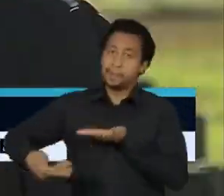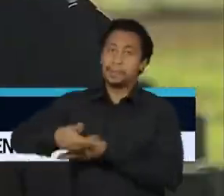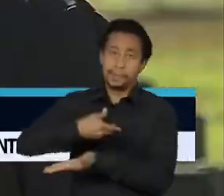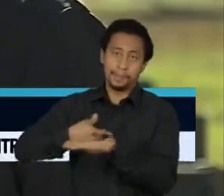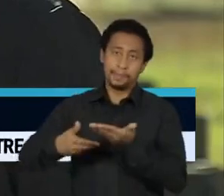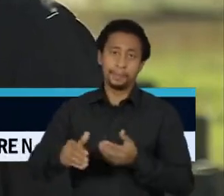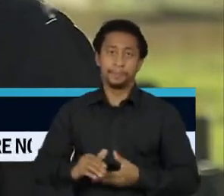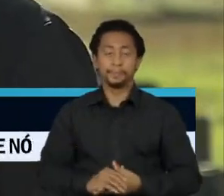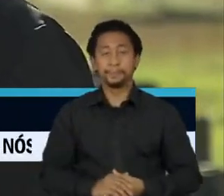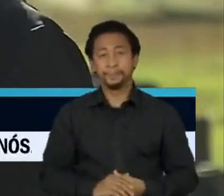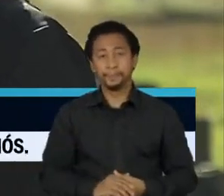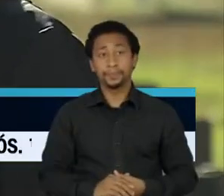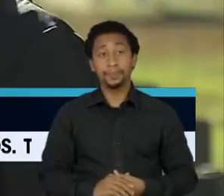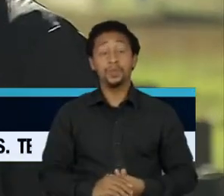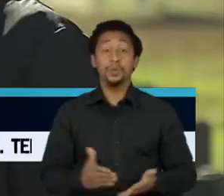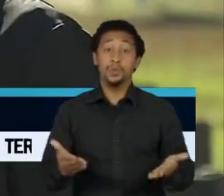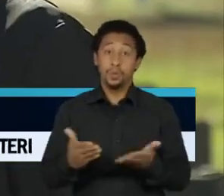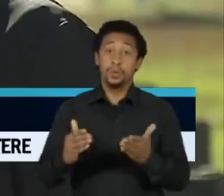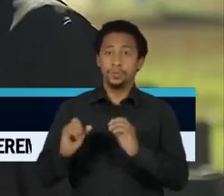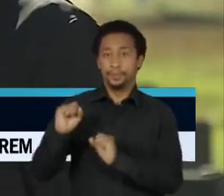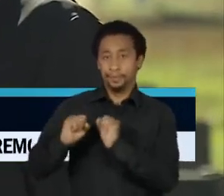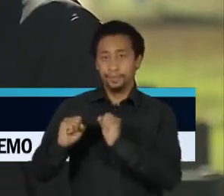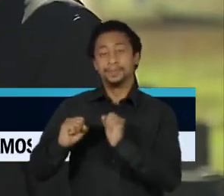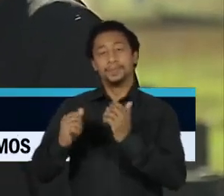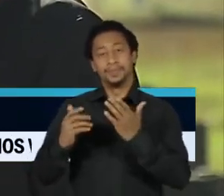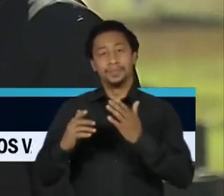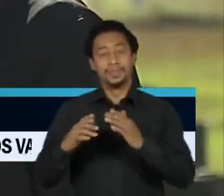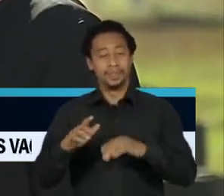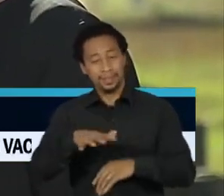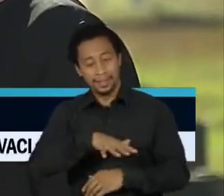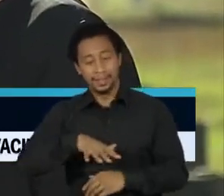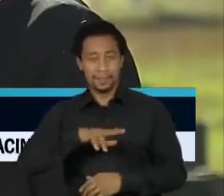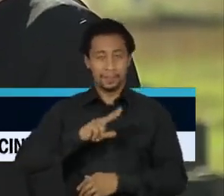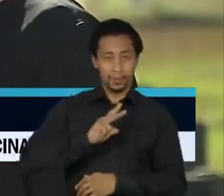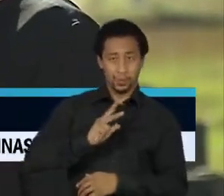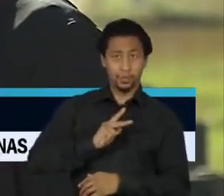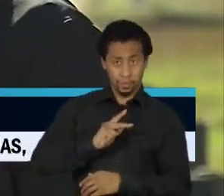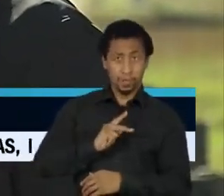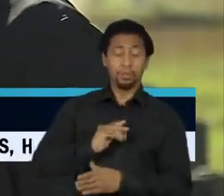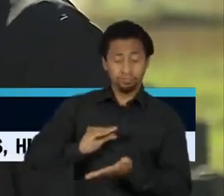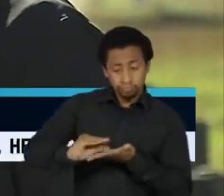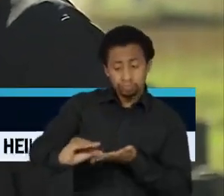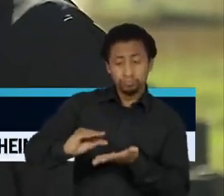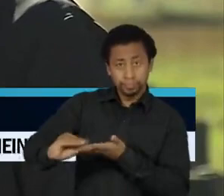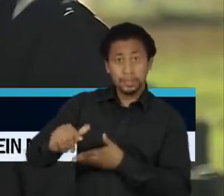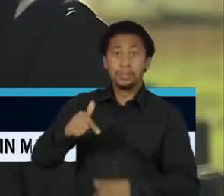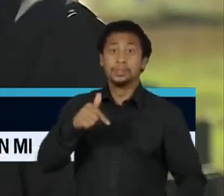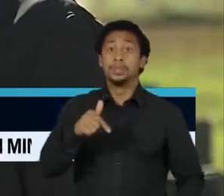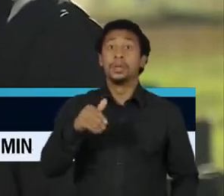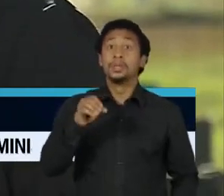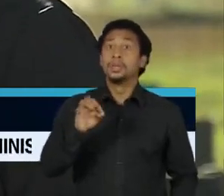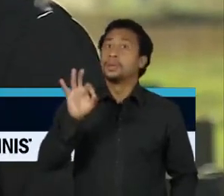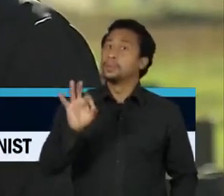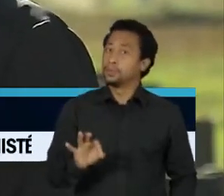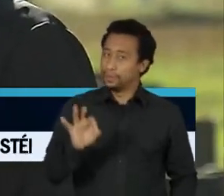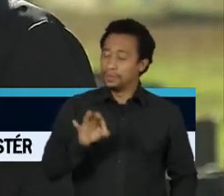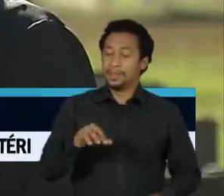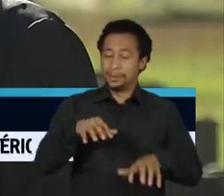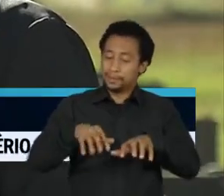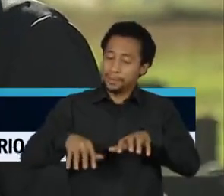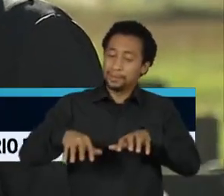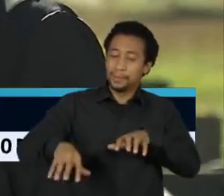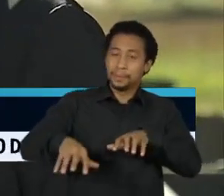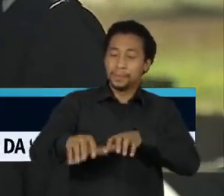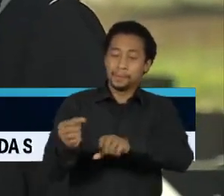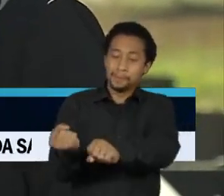privatizações. Hoje o setor privado já é responsável por 70% dos investimentos em infraestrutura